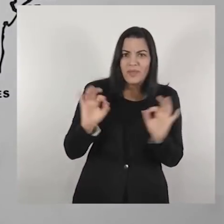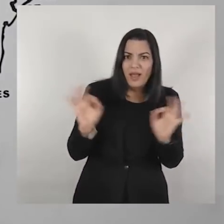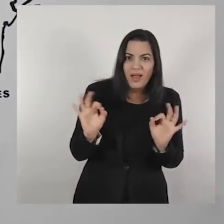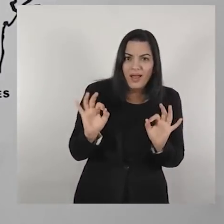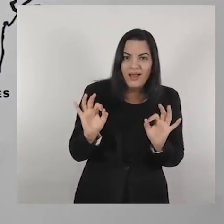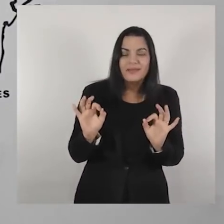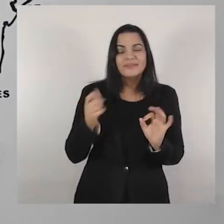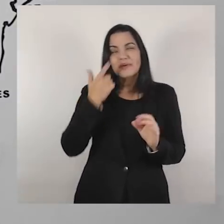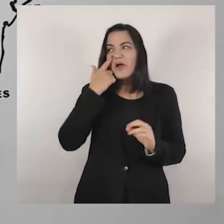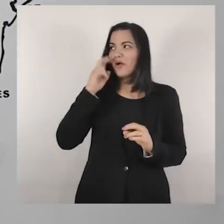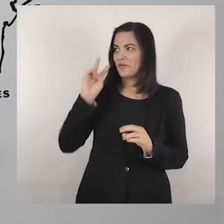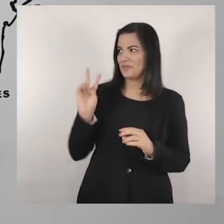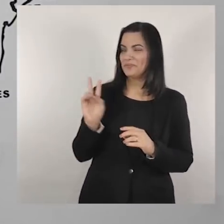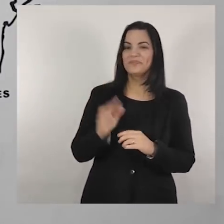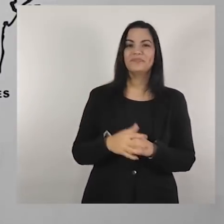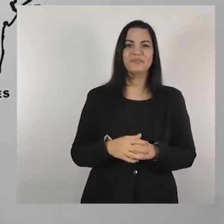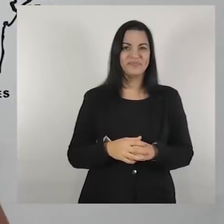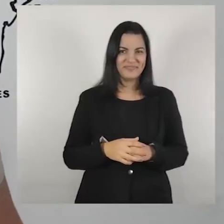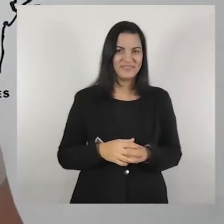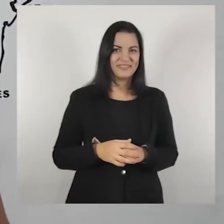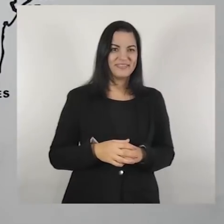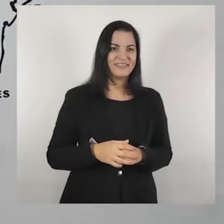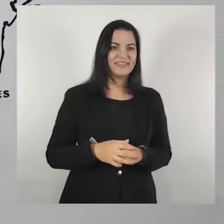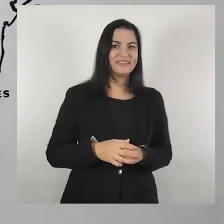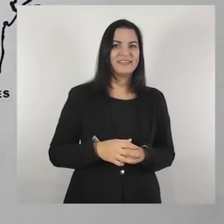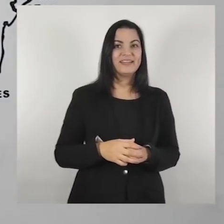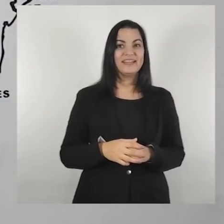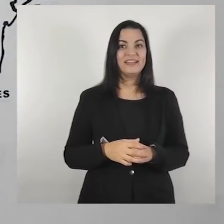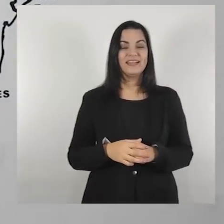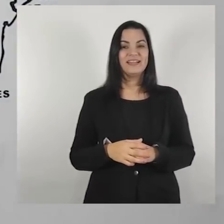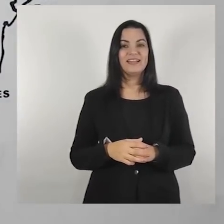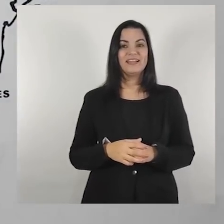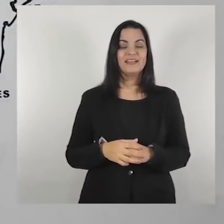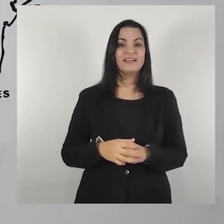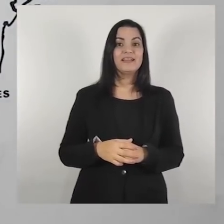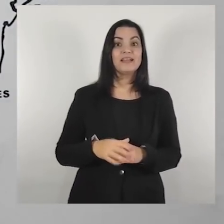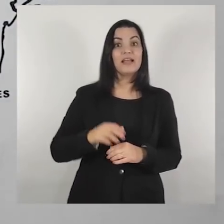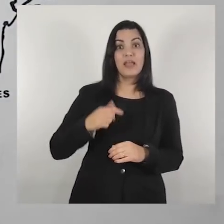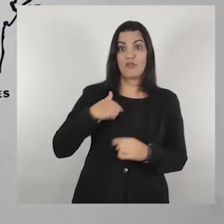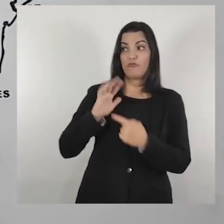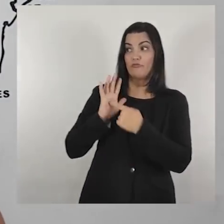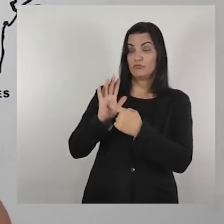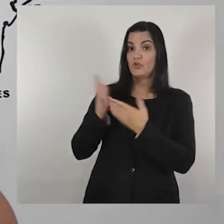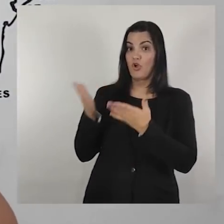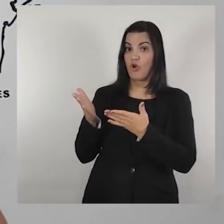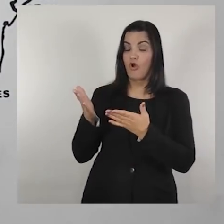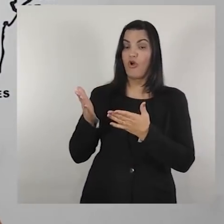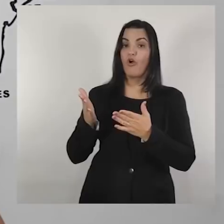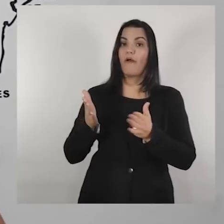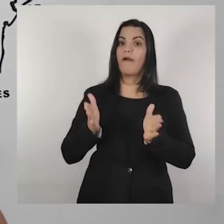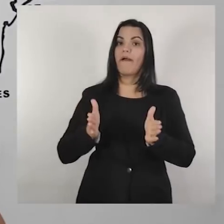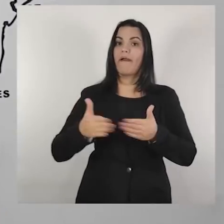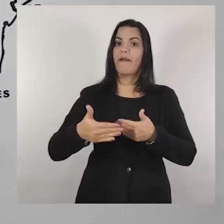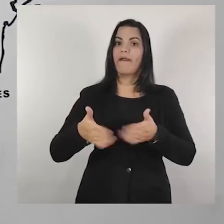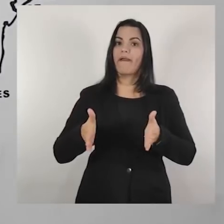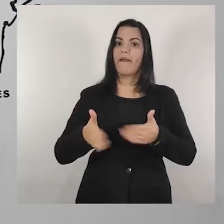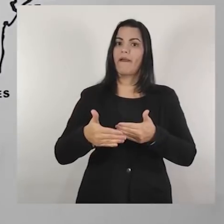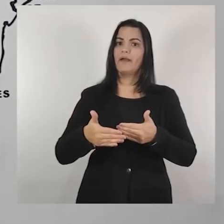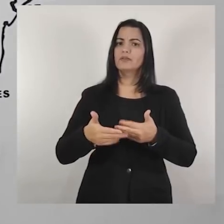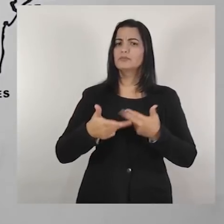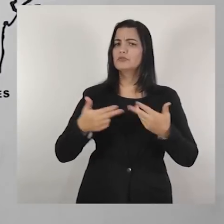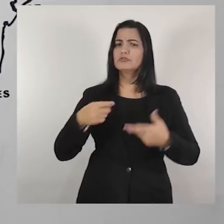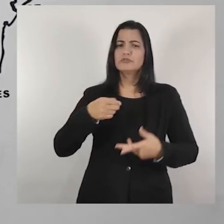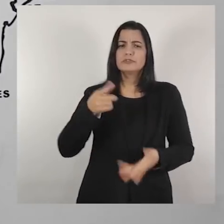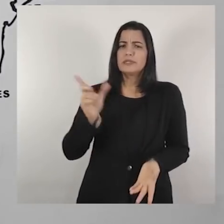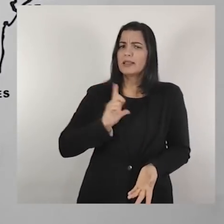Não percebeu? Olha aqui o que eu vou te mostrar. Se eu te mostrar, isso aqui é uma caixa de